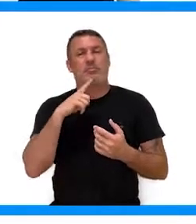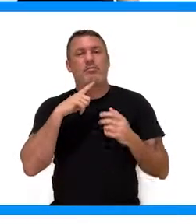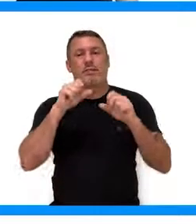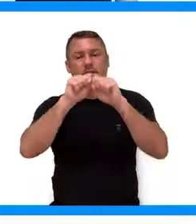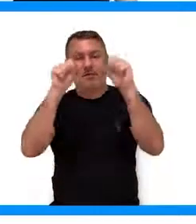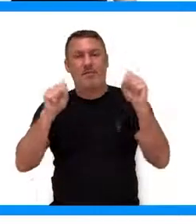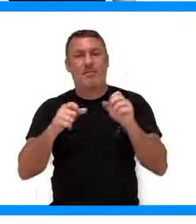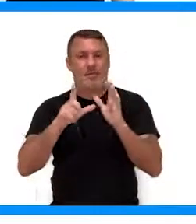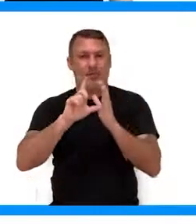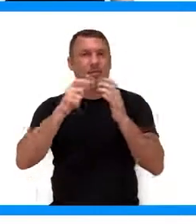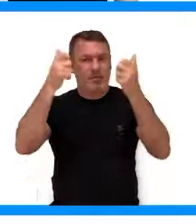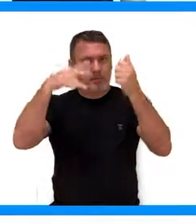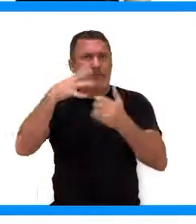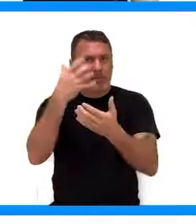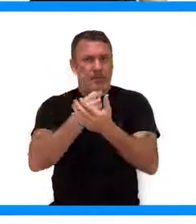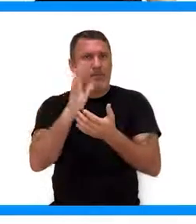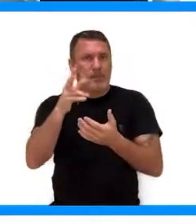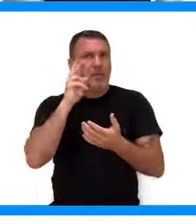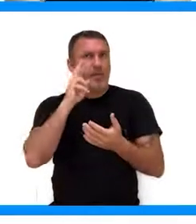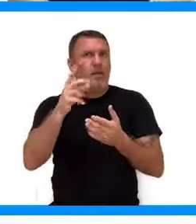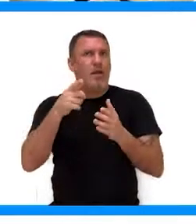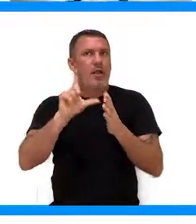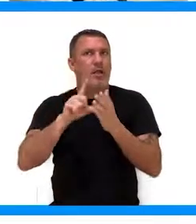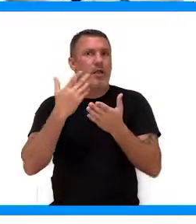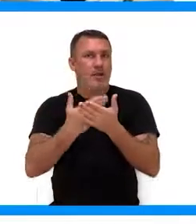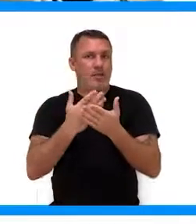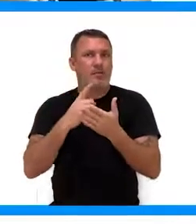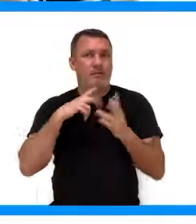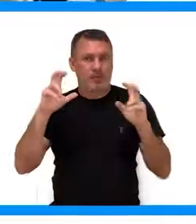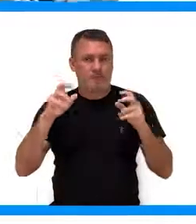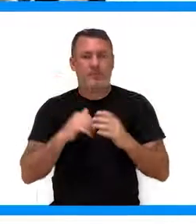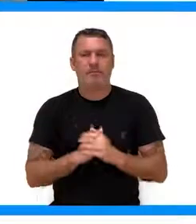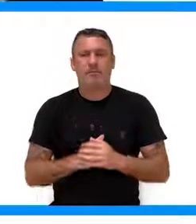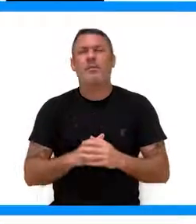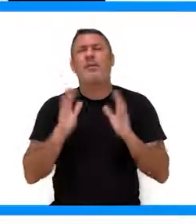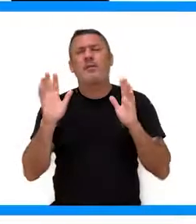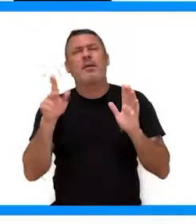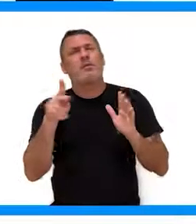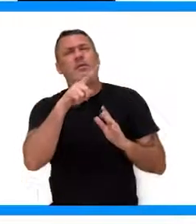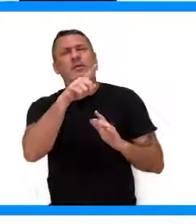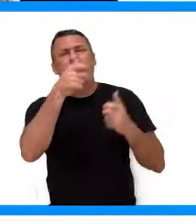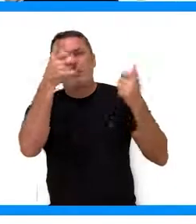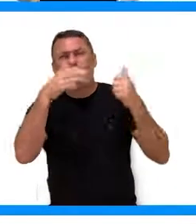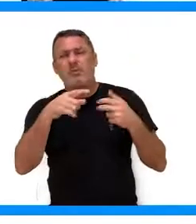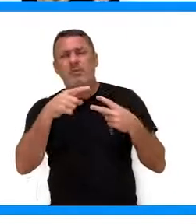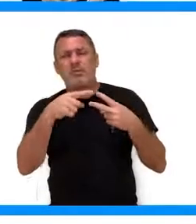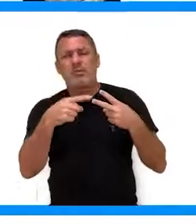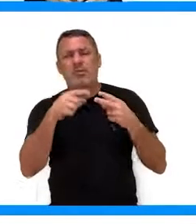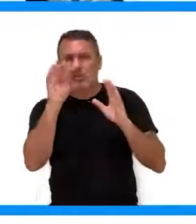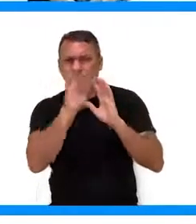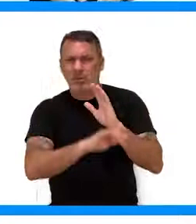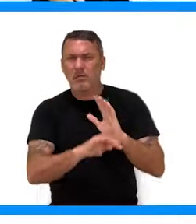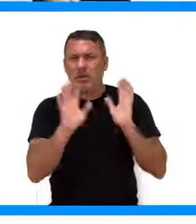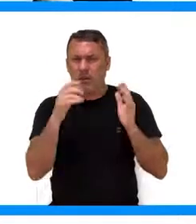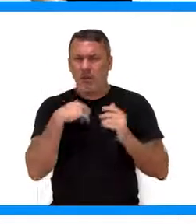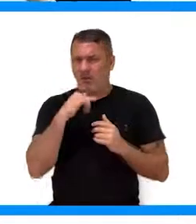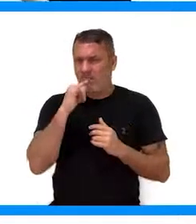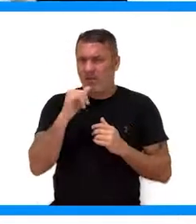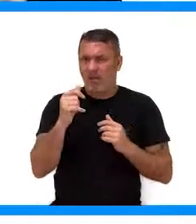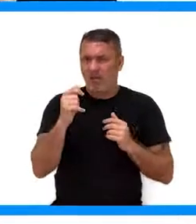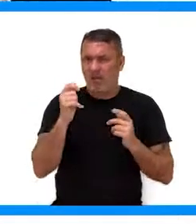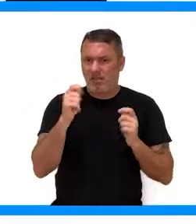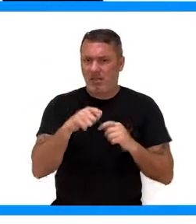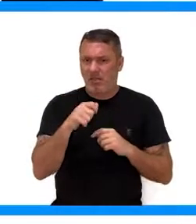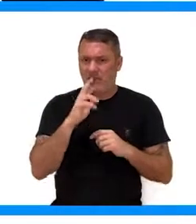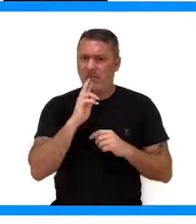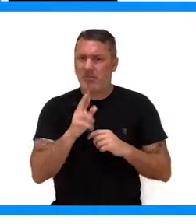agrícolas. Tudo bem? A aula anterior a essa, não deixe de assistir. Então, peraí, professor, com base na sua interpretação, eu